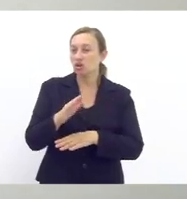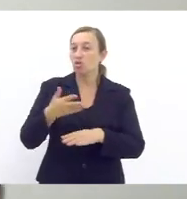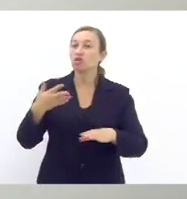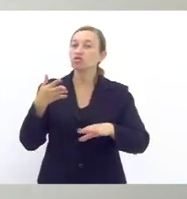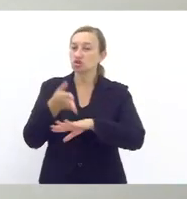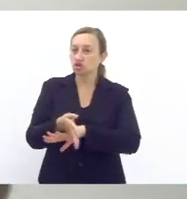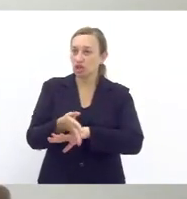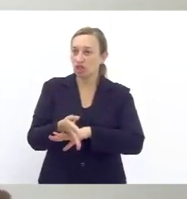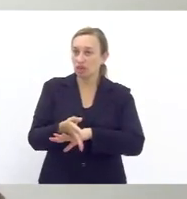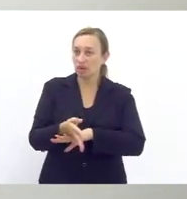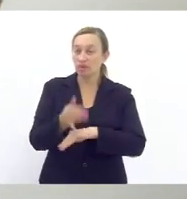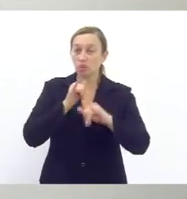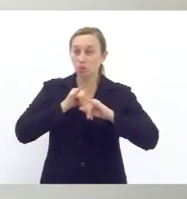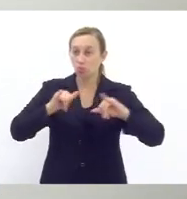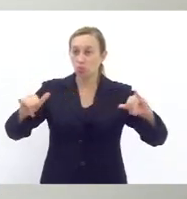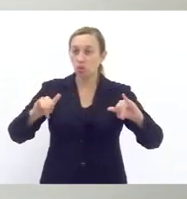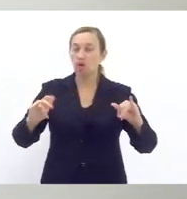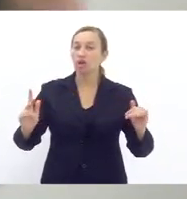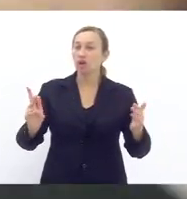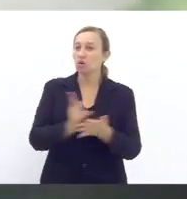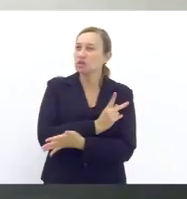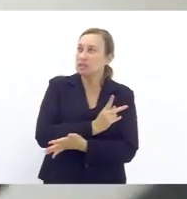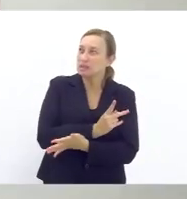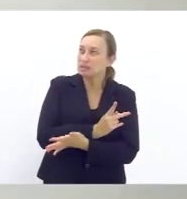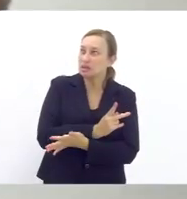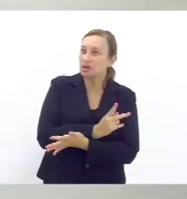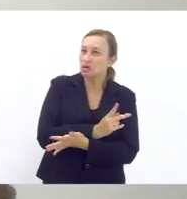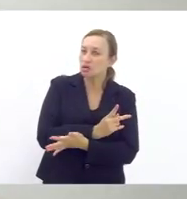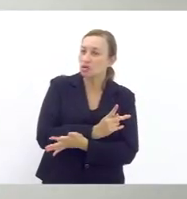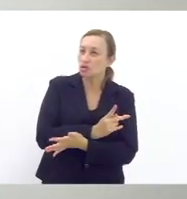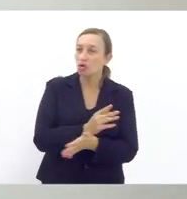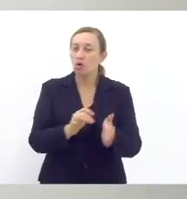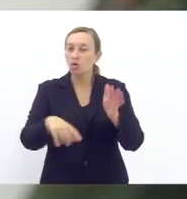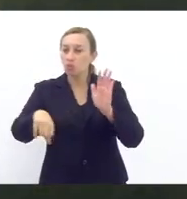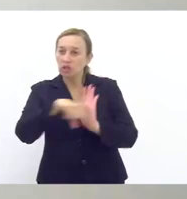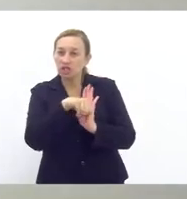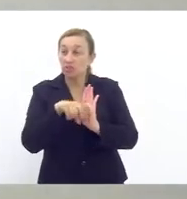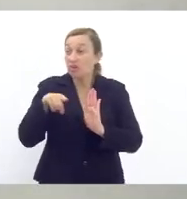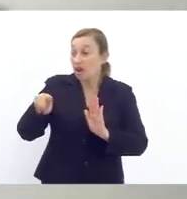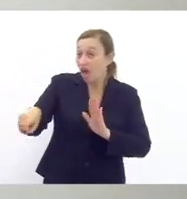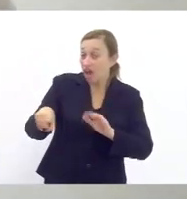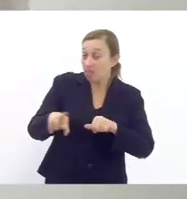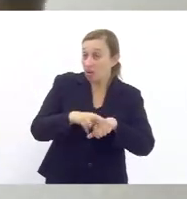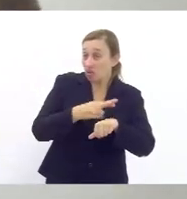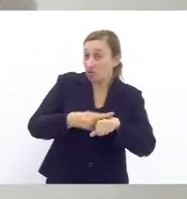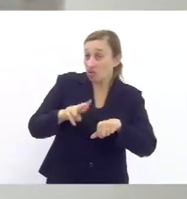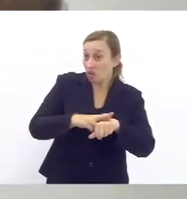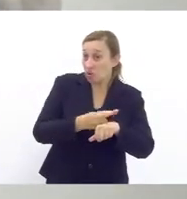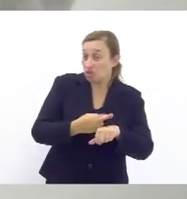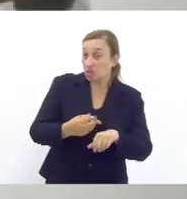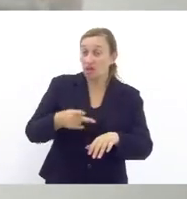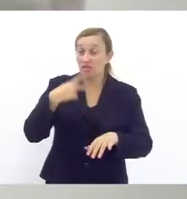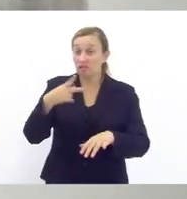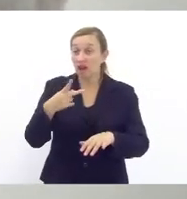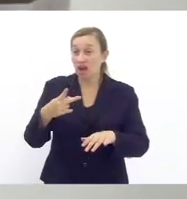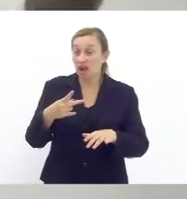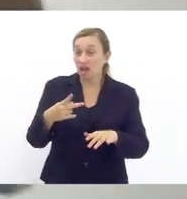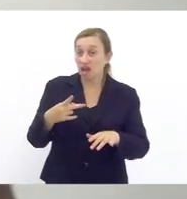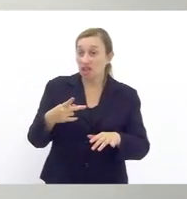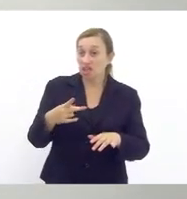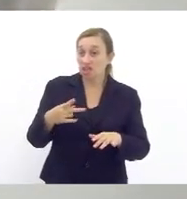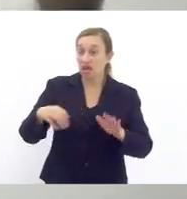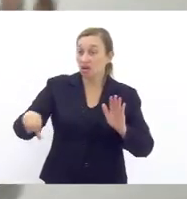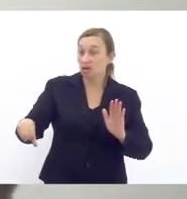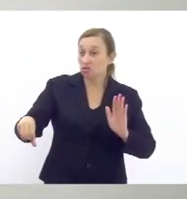para ser noticiado o que aconteceu algum ilícito Criminal em Belford Roxo é dito que correr um lista Criminal em